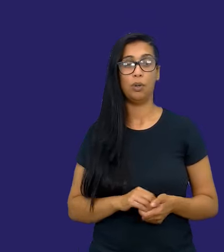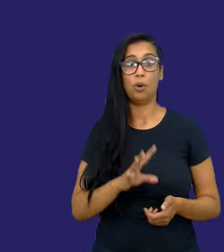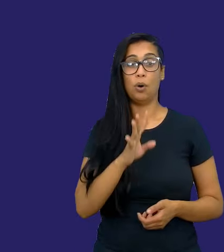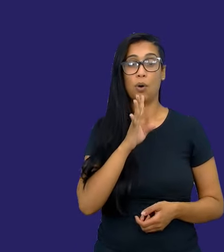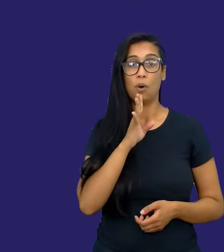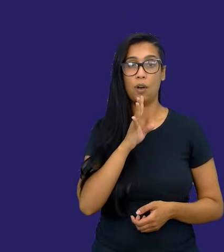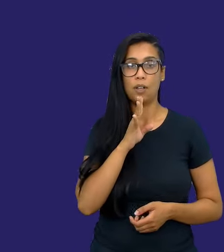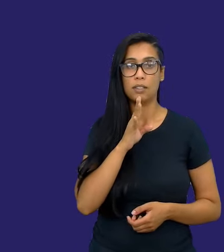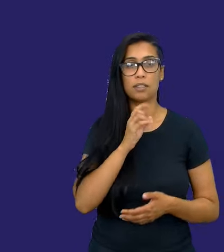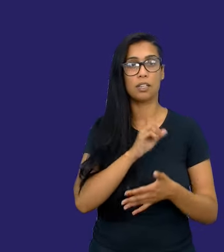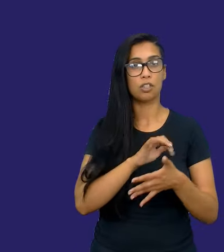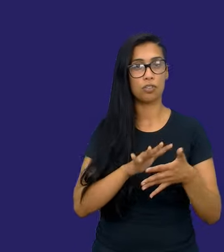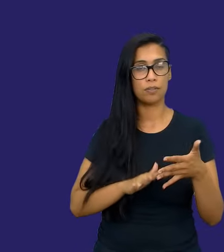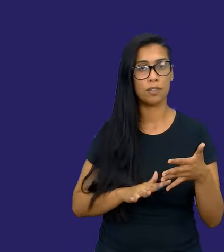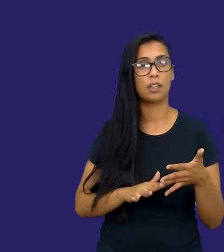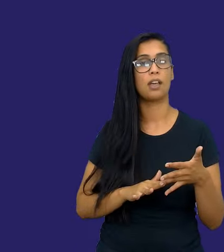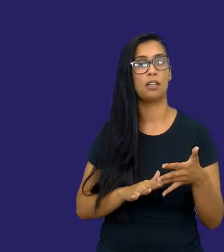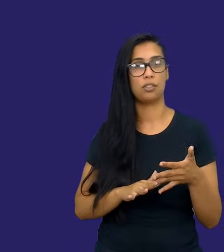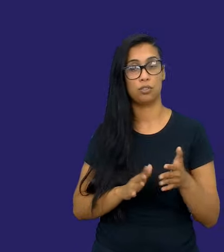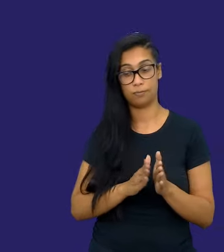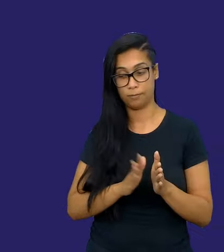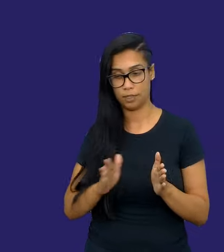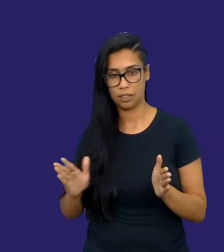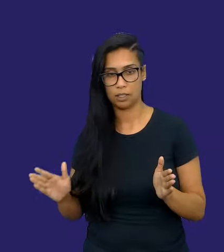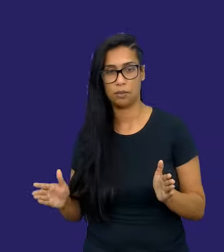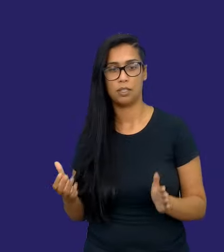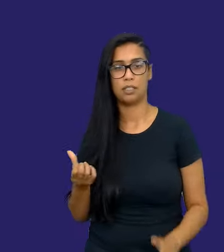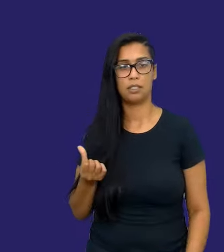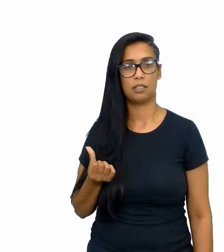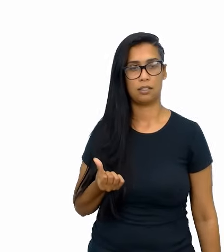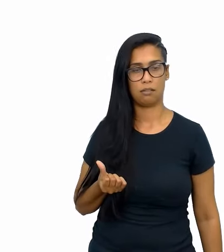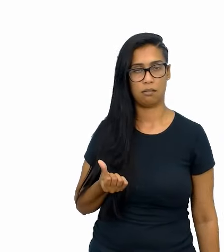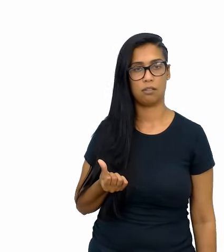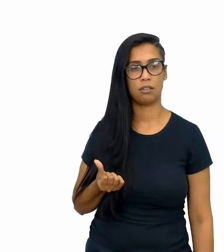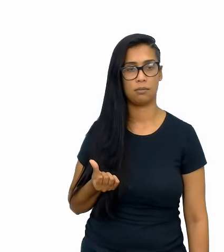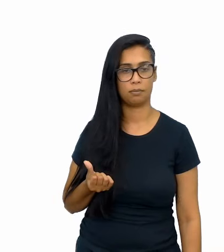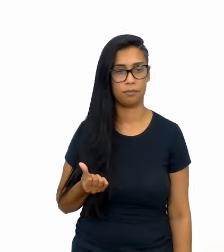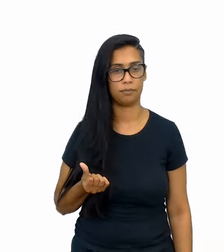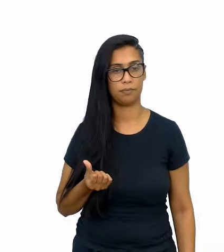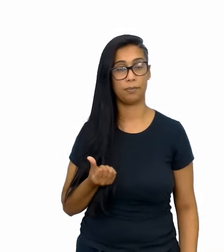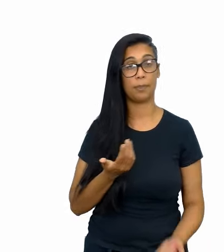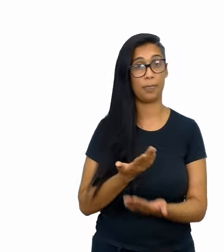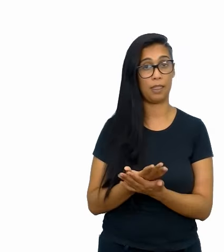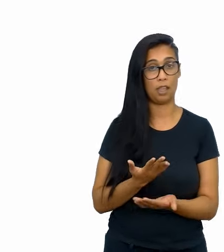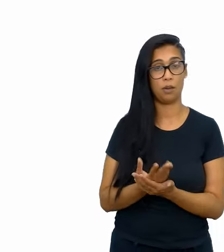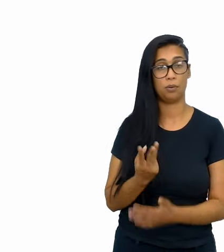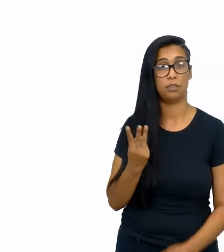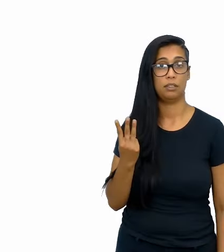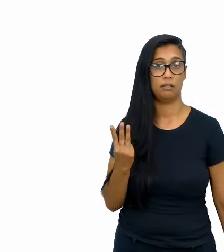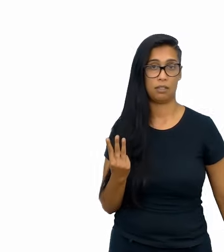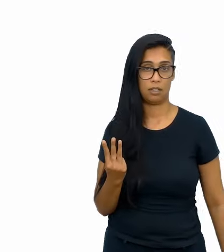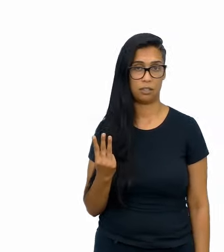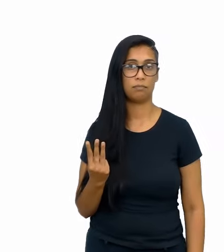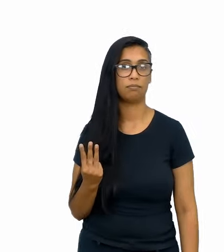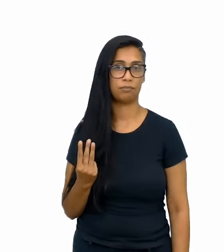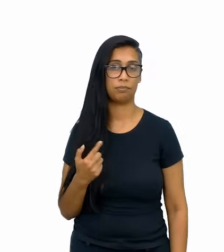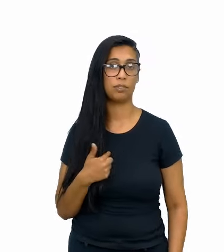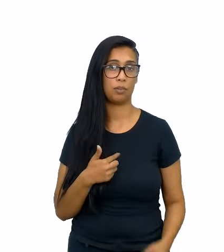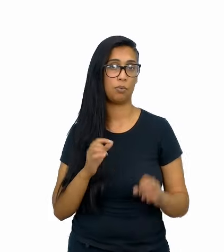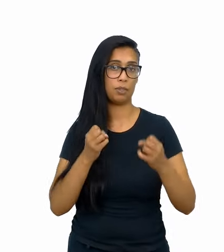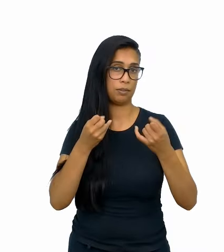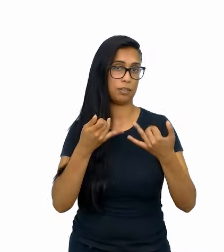algumas atividades da sequência 6. Então, vejam, a aula 3, como eu disse para vocês, né,